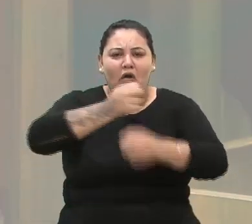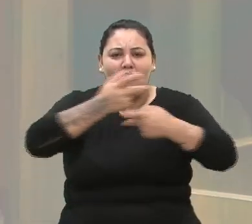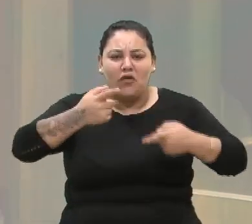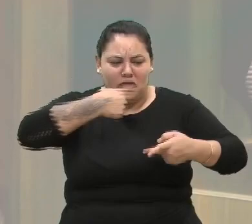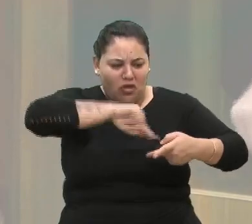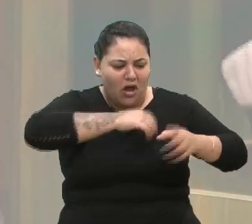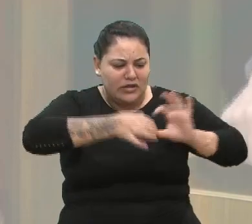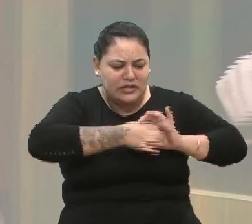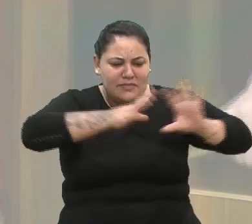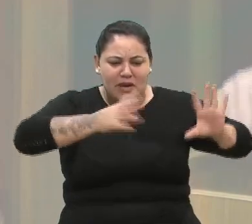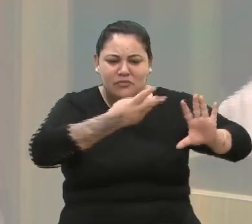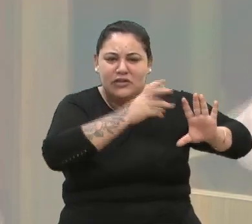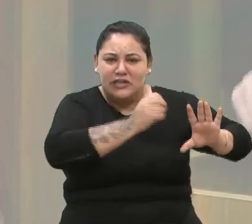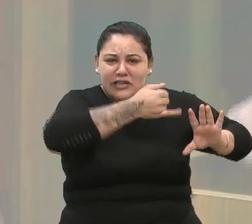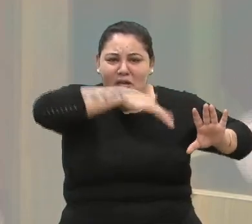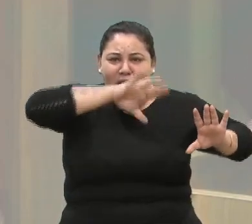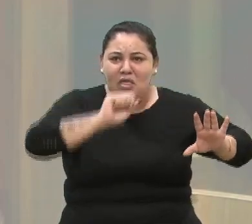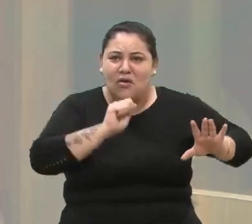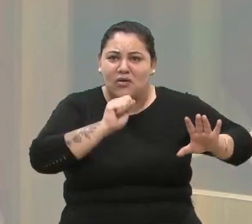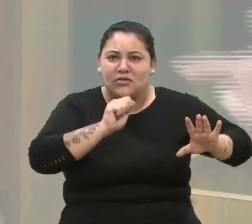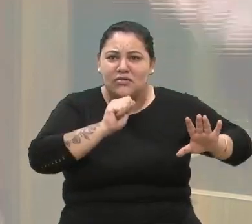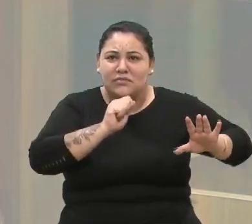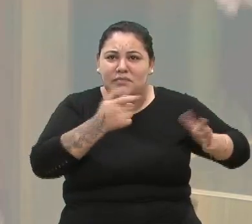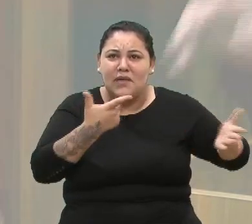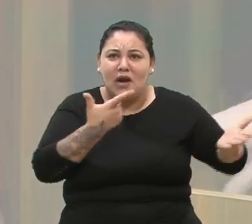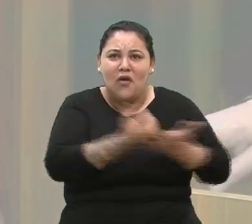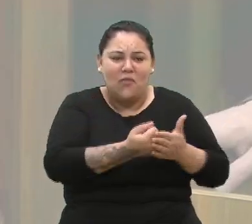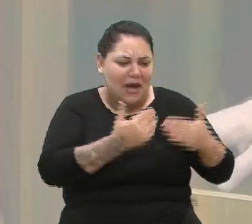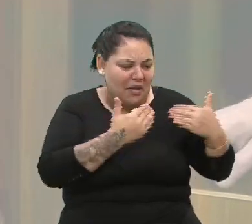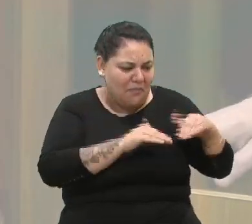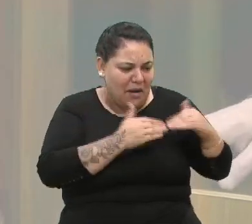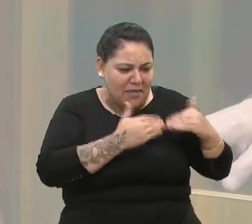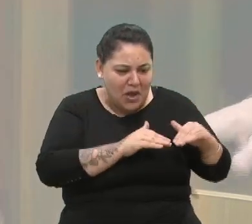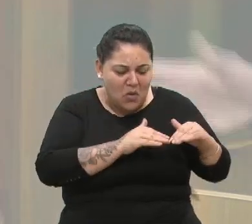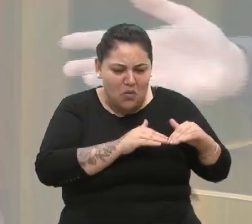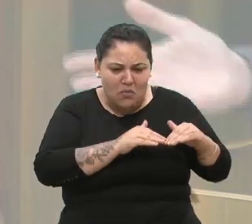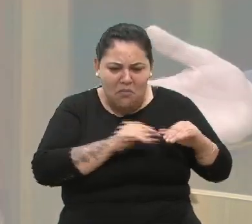comprar caminhões, nós estamos pagando aluguel de caminhões para trabalhar em São Marcos.